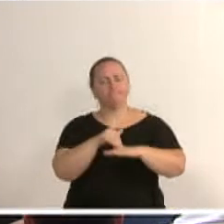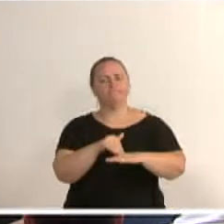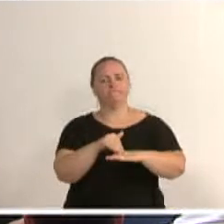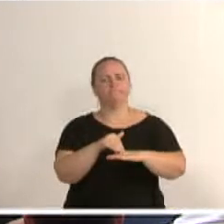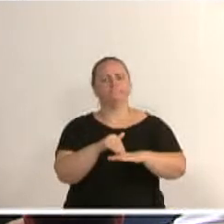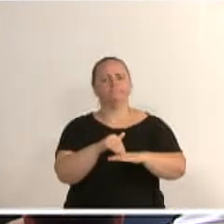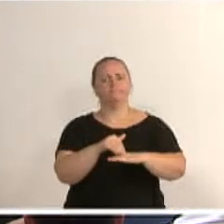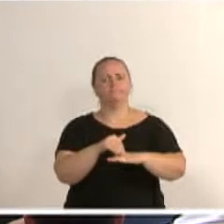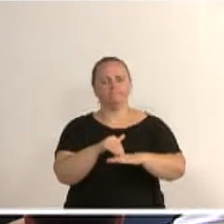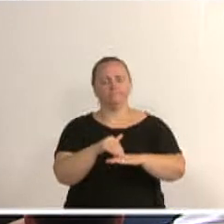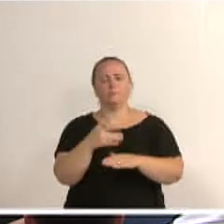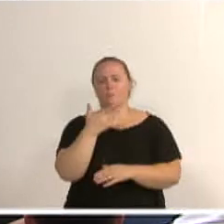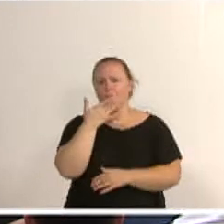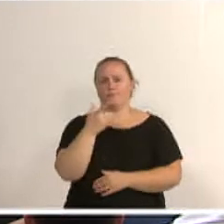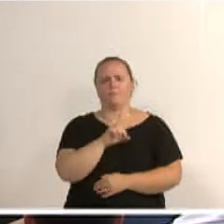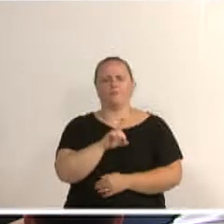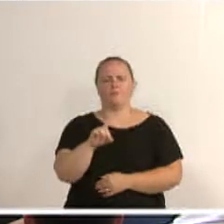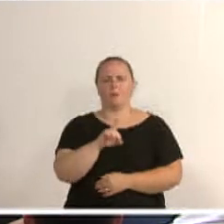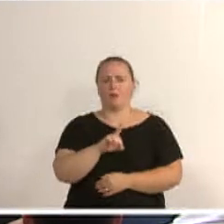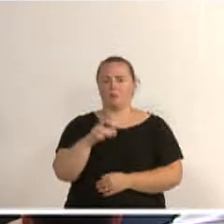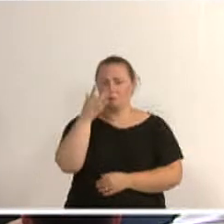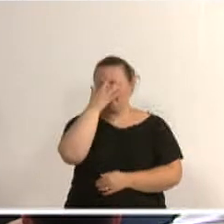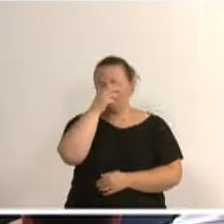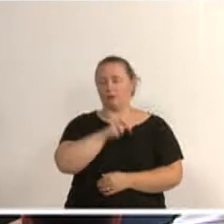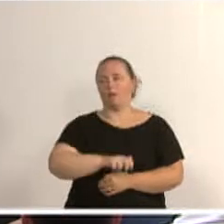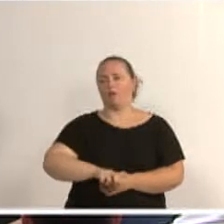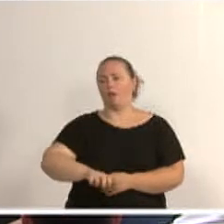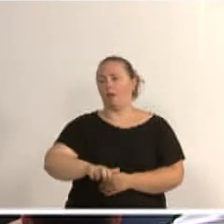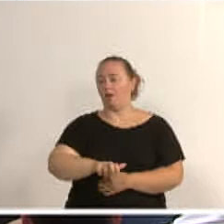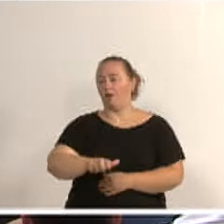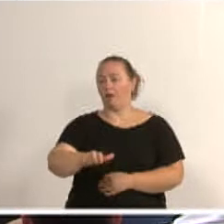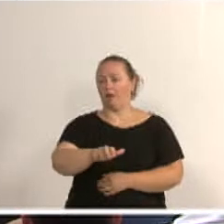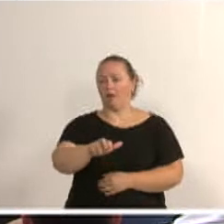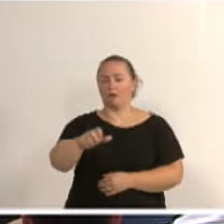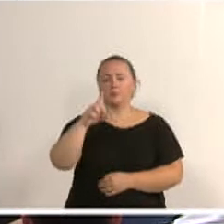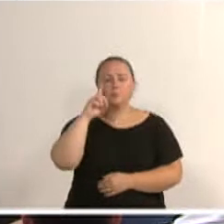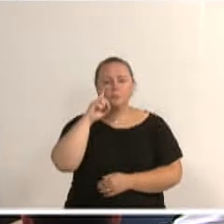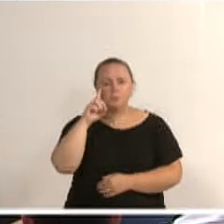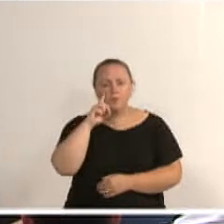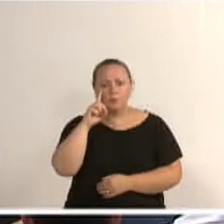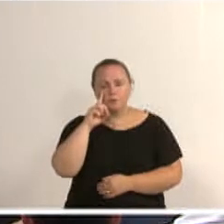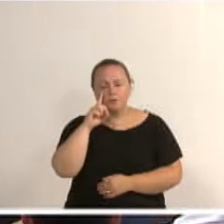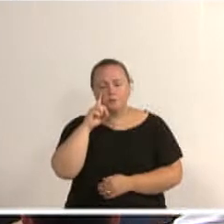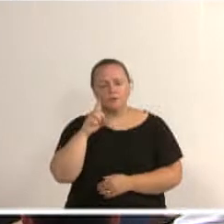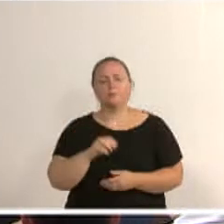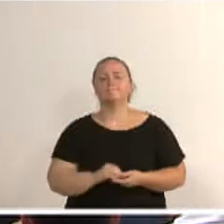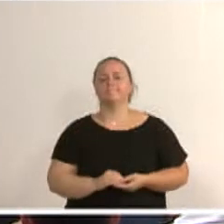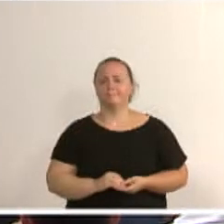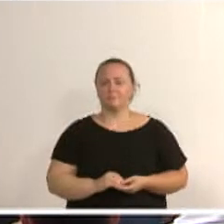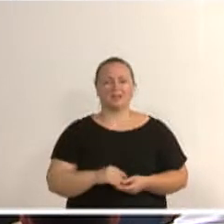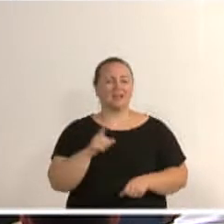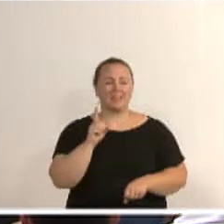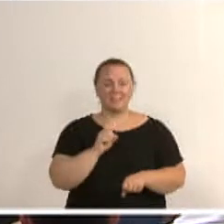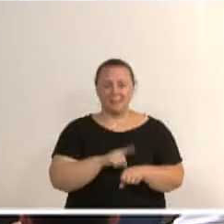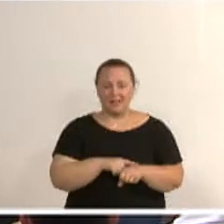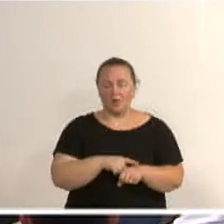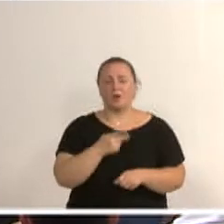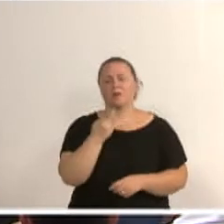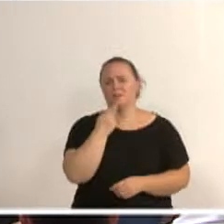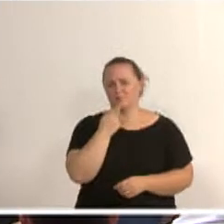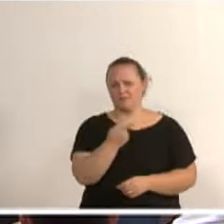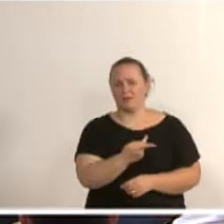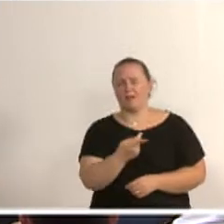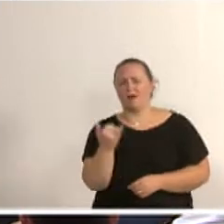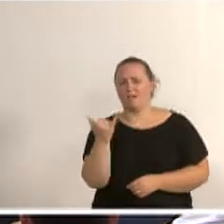porque não é fácil. Só quem sobe e chega lá no final do morro, se pudesse estar com vocês do lado daquela hora, ia saber o que ia falar para